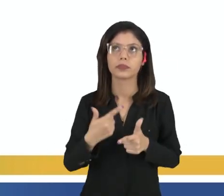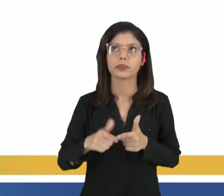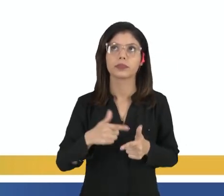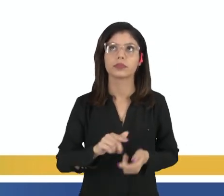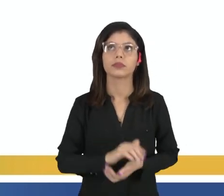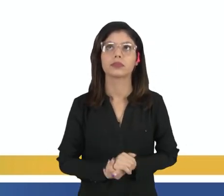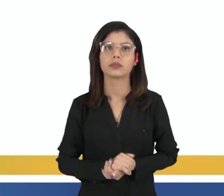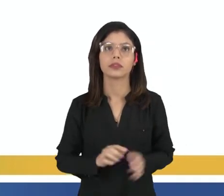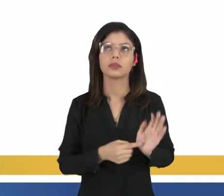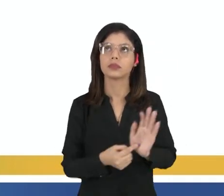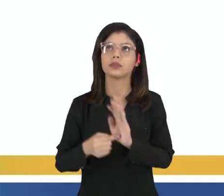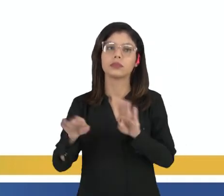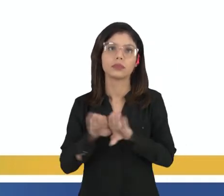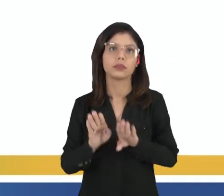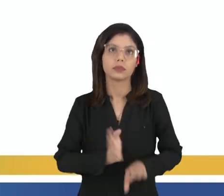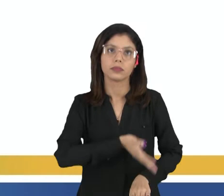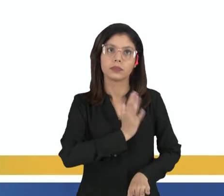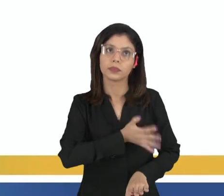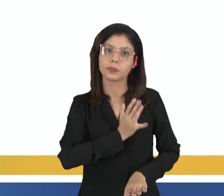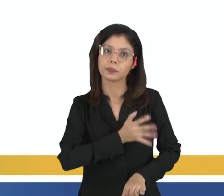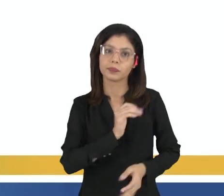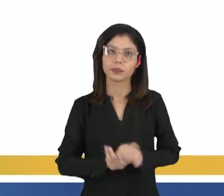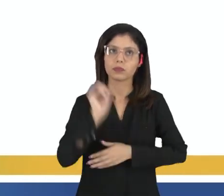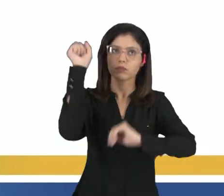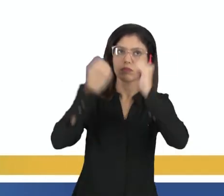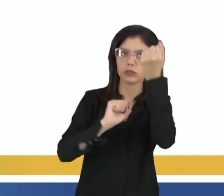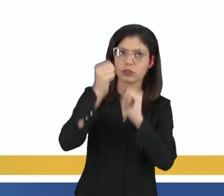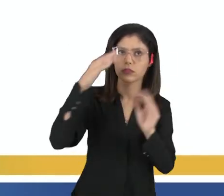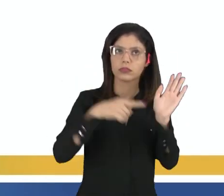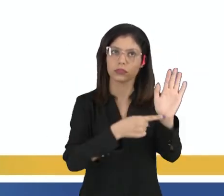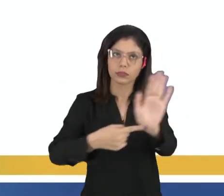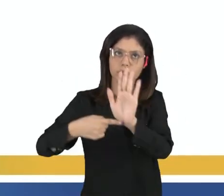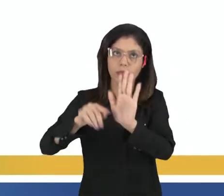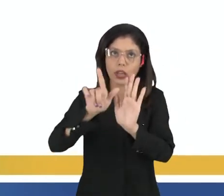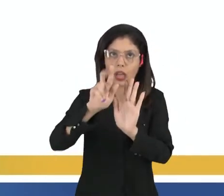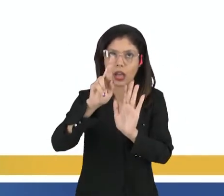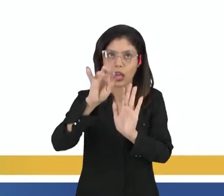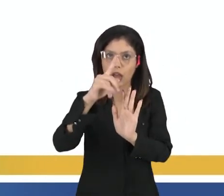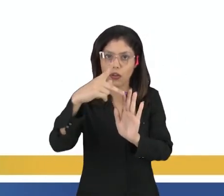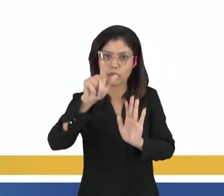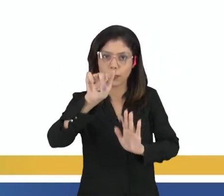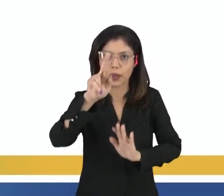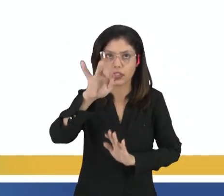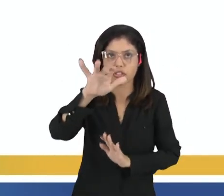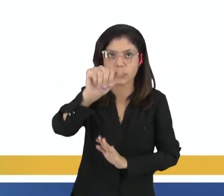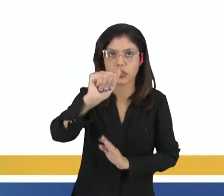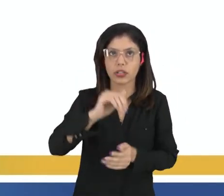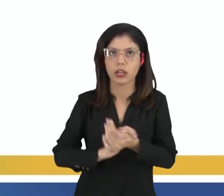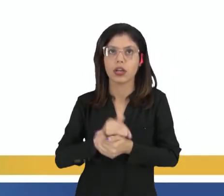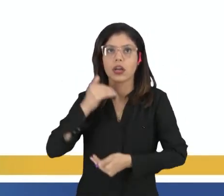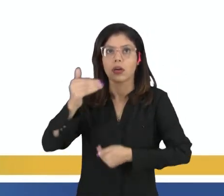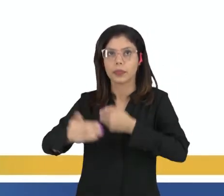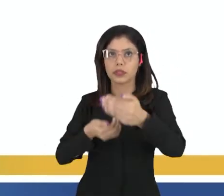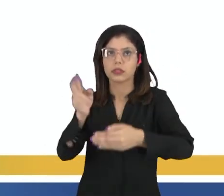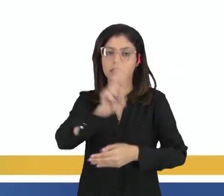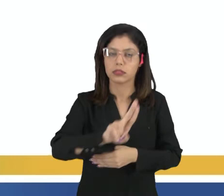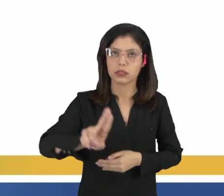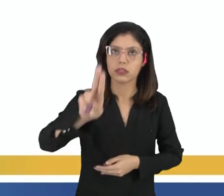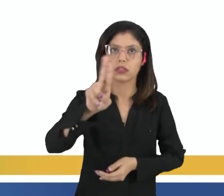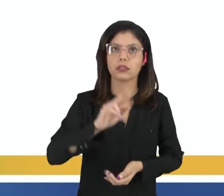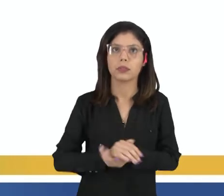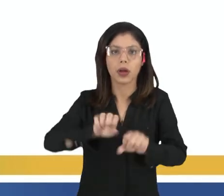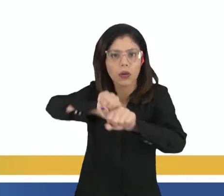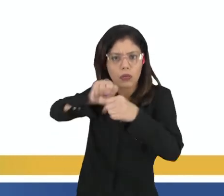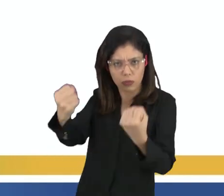problemas cardíacos. Nós temos aqui na indústria, nós temos a galvanoplastia. O que é isso? É o